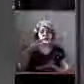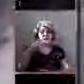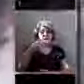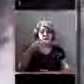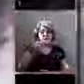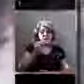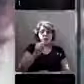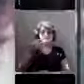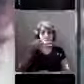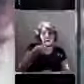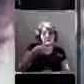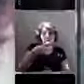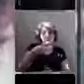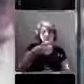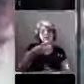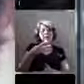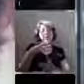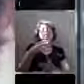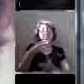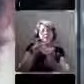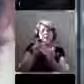83, erro de ortografia.